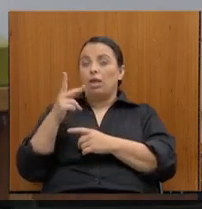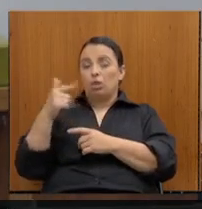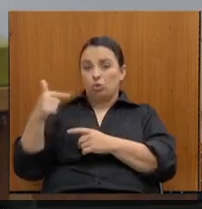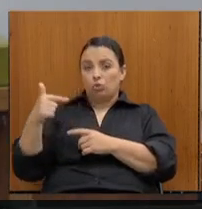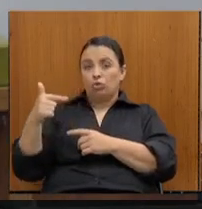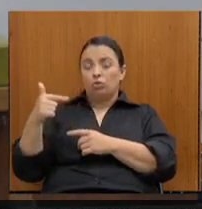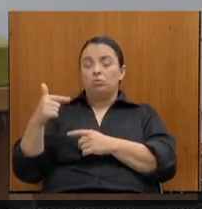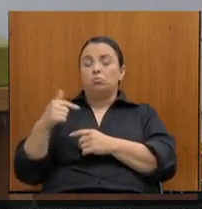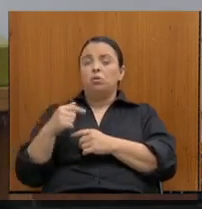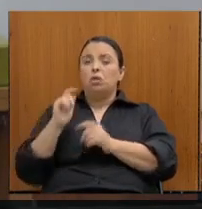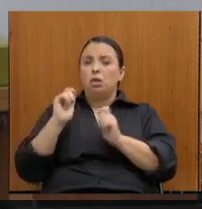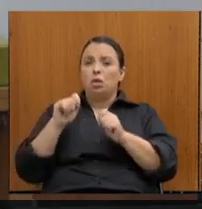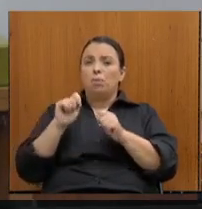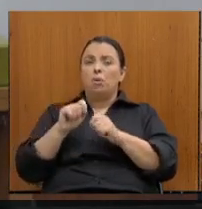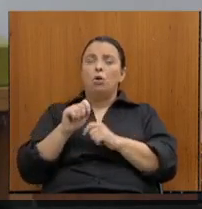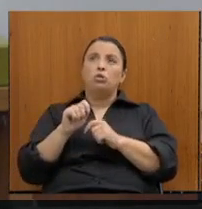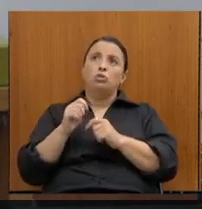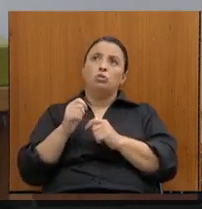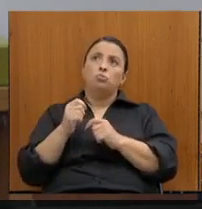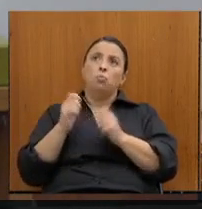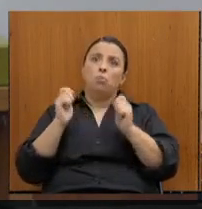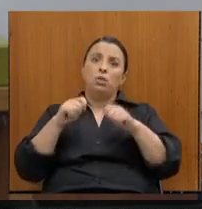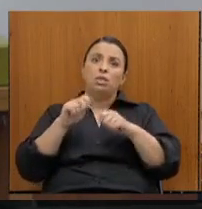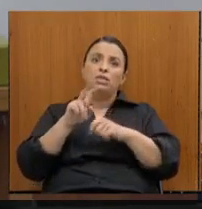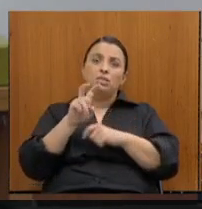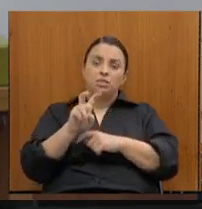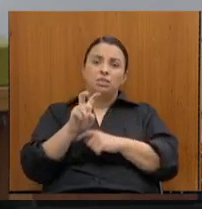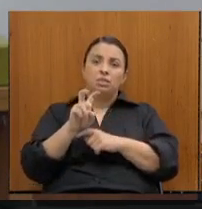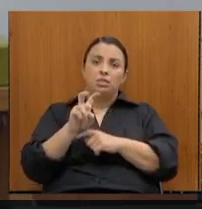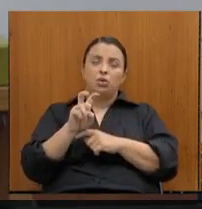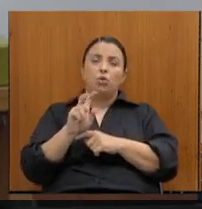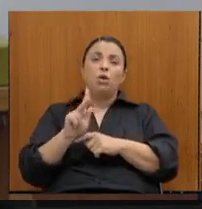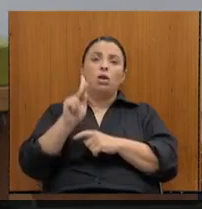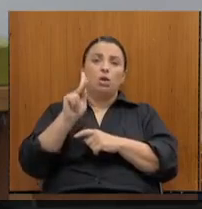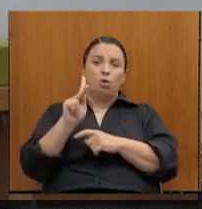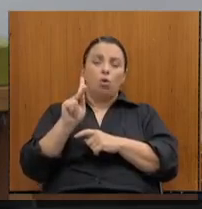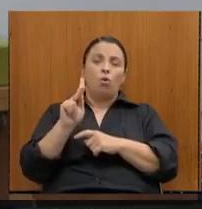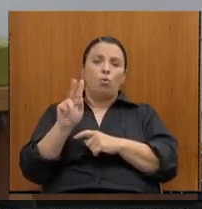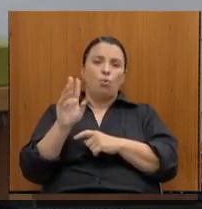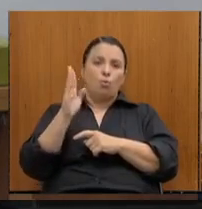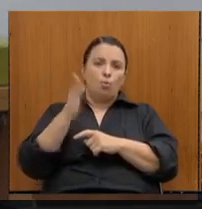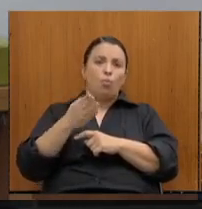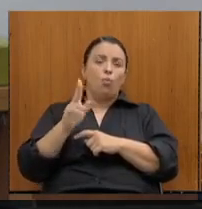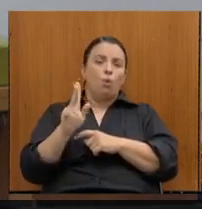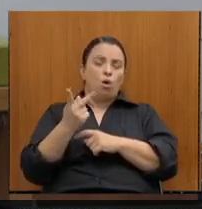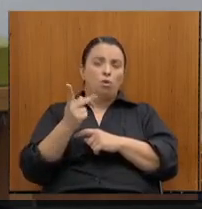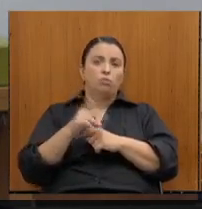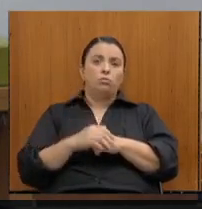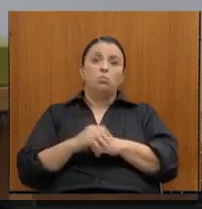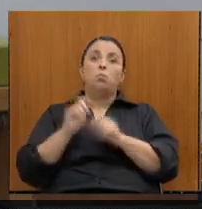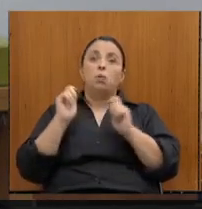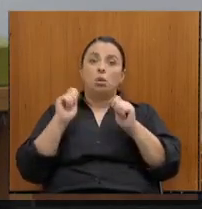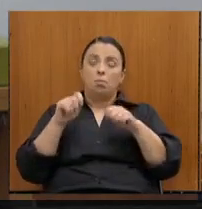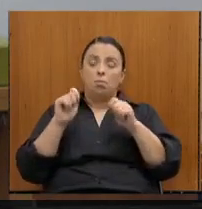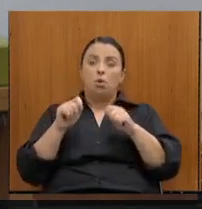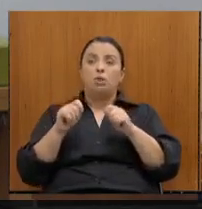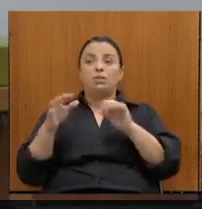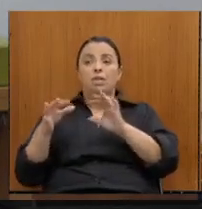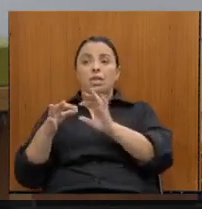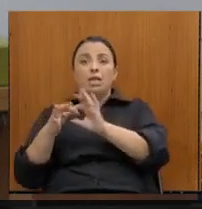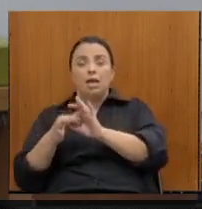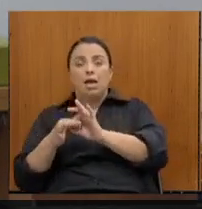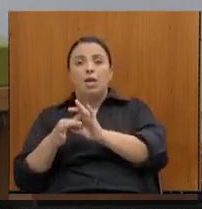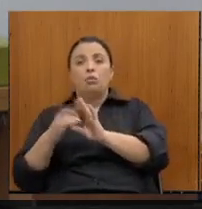podem ser ligados em conjunto até 50 km em escala comercial é isso vem de base de um programa que vem